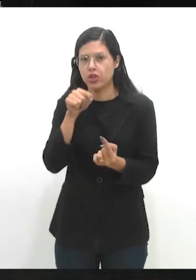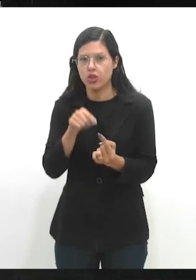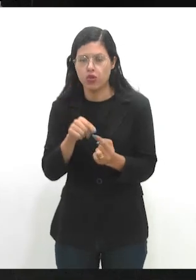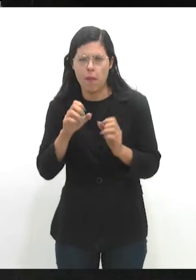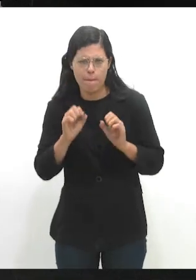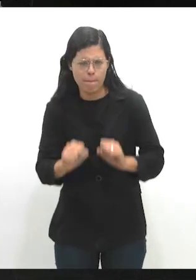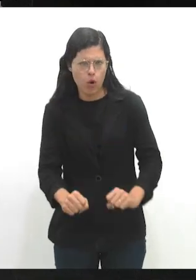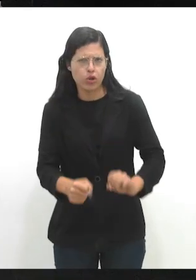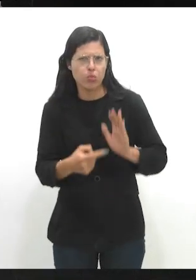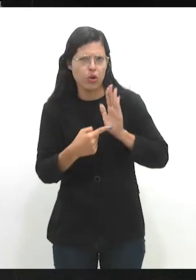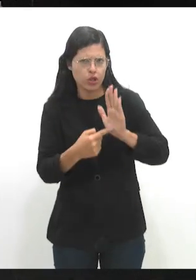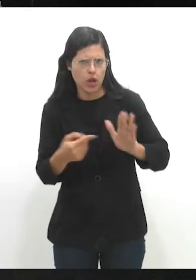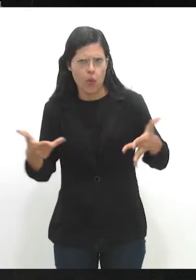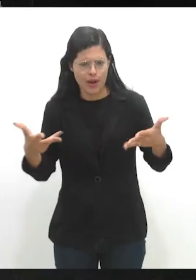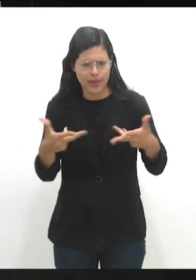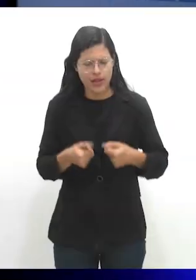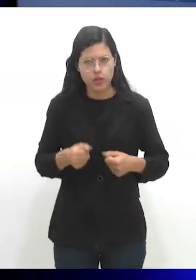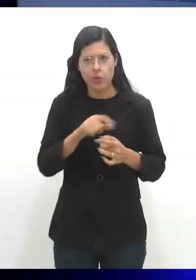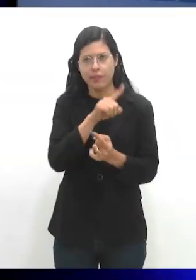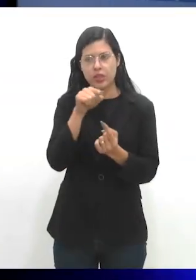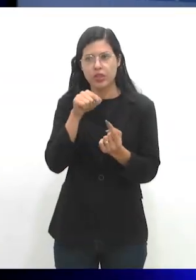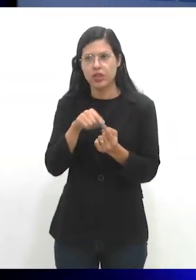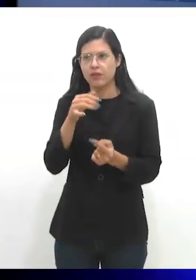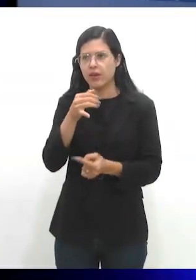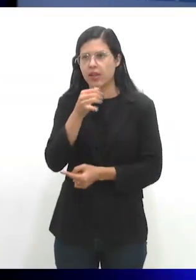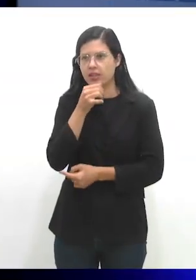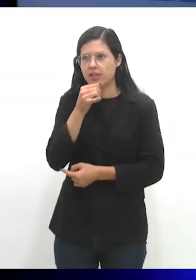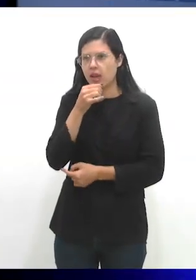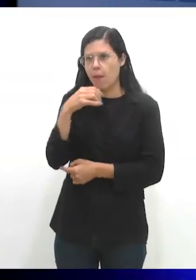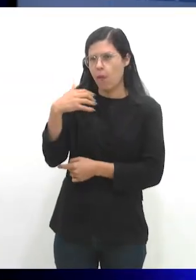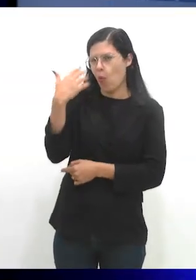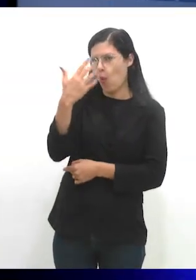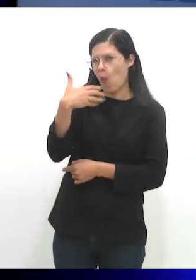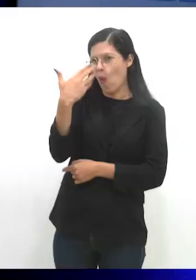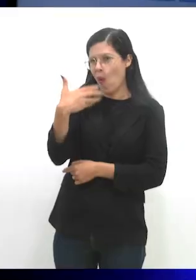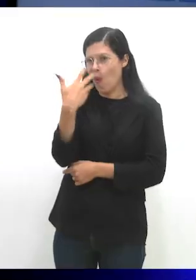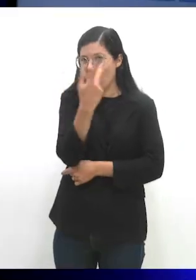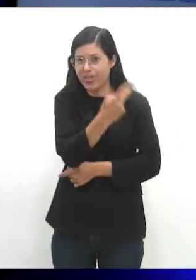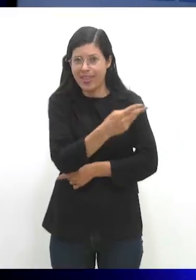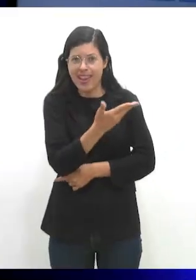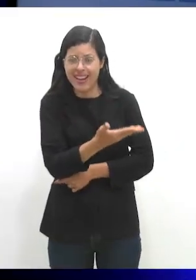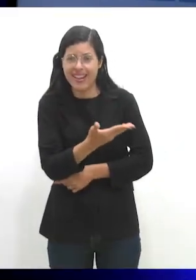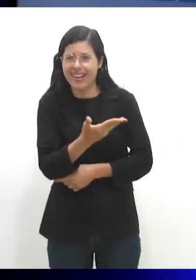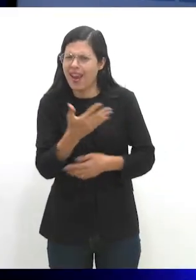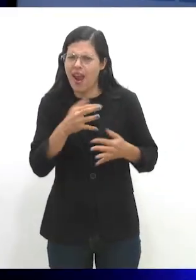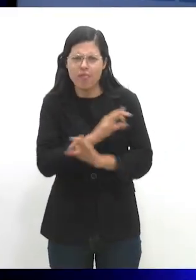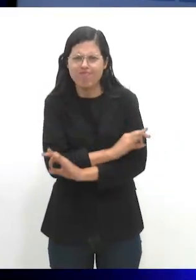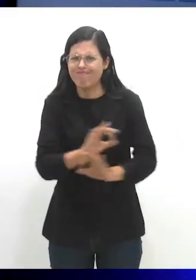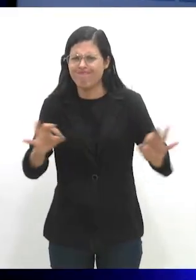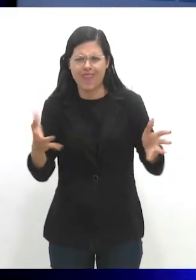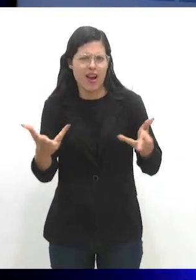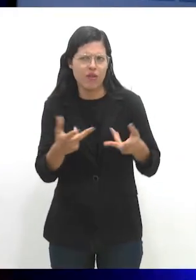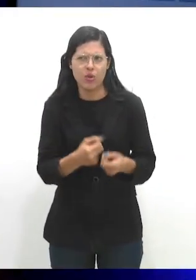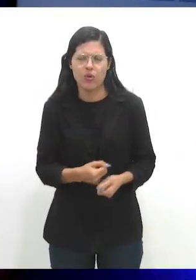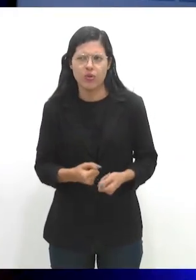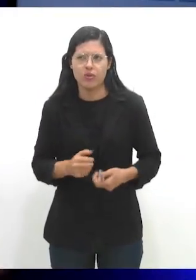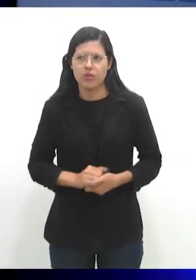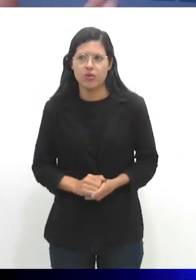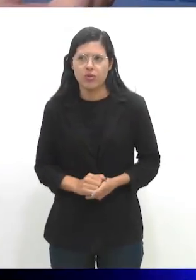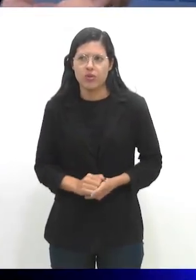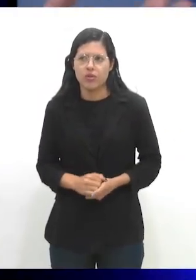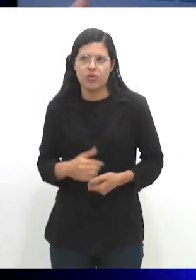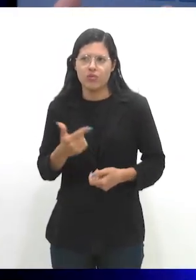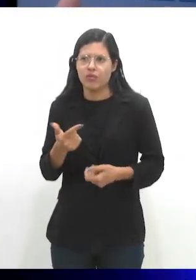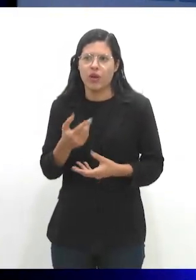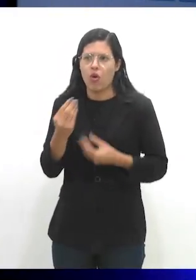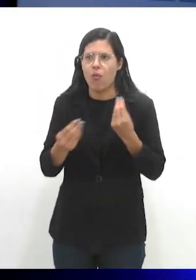qualidades objetivas. Por exemplo, o coro dele é magnífico. Não há como dizer